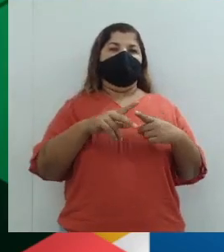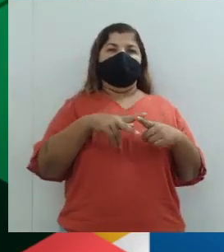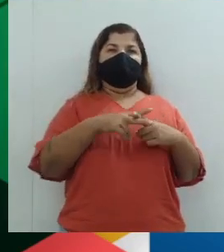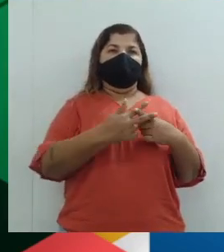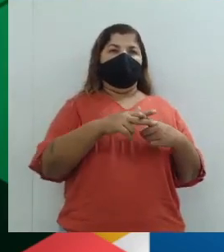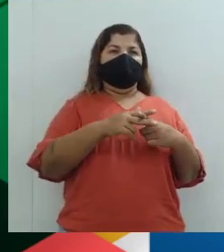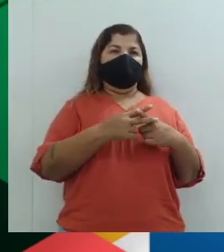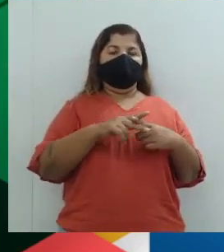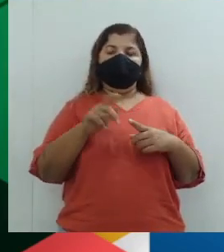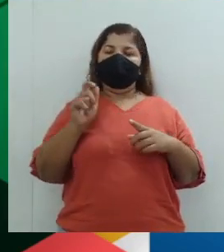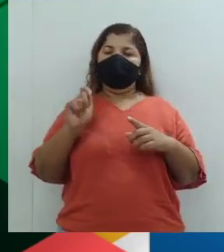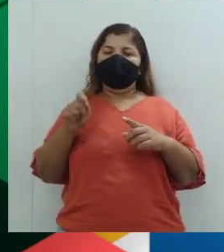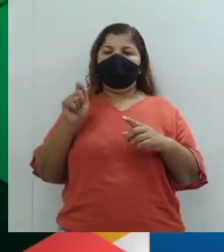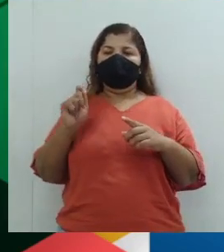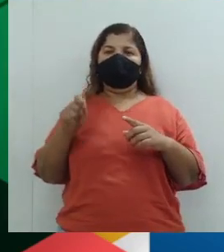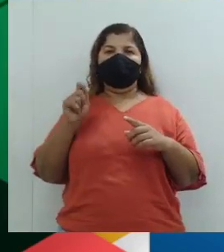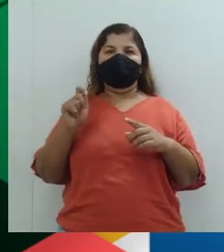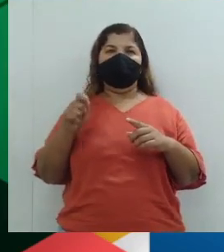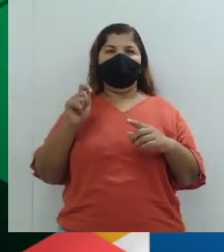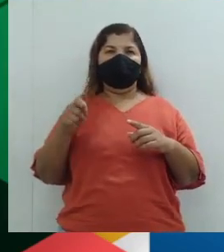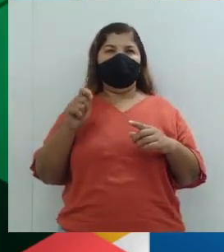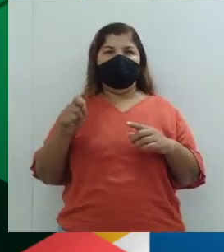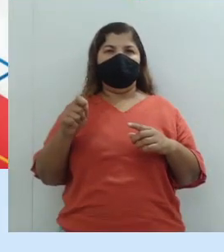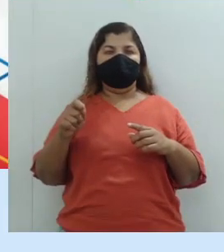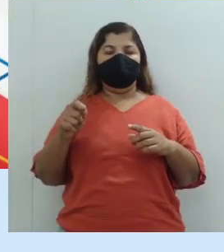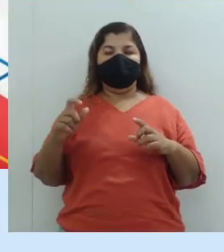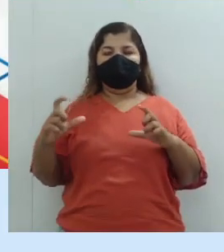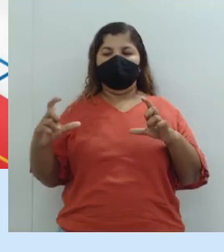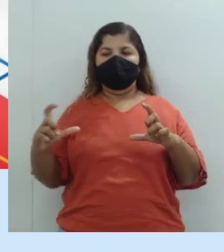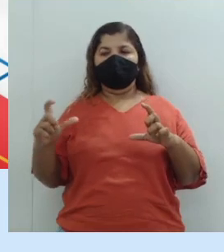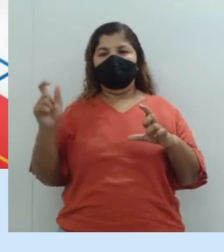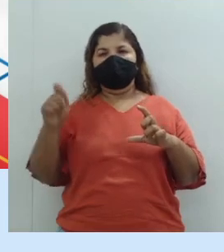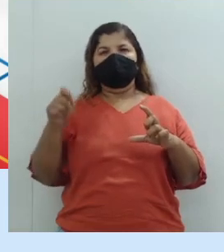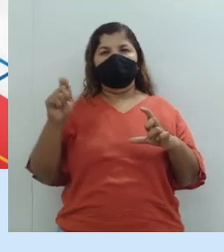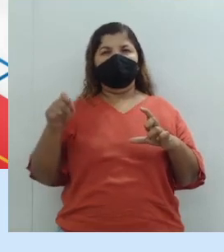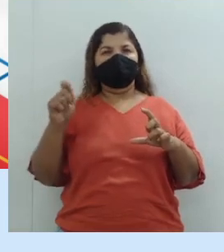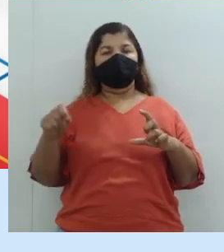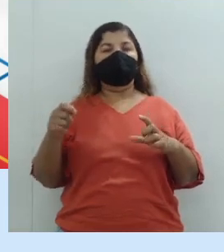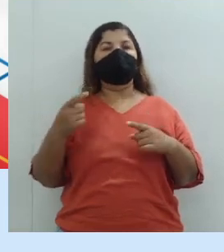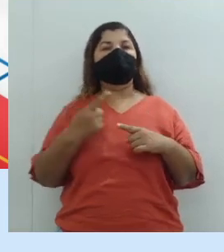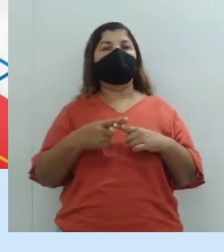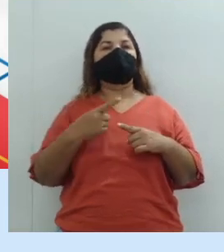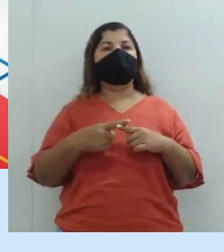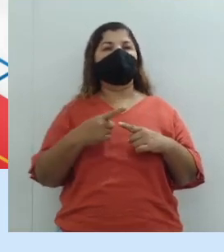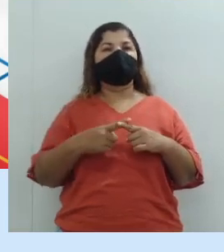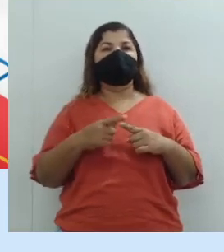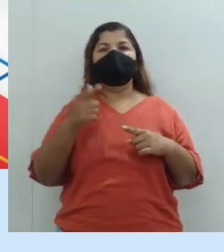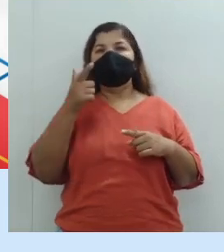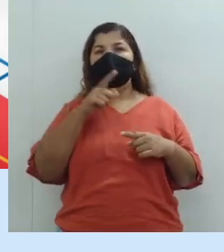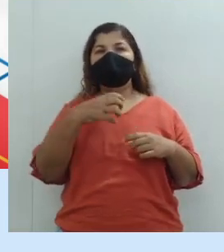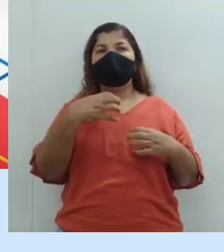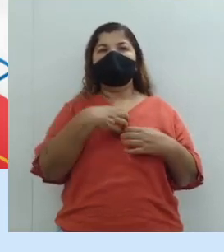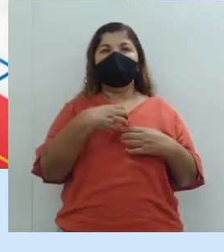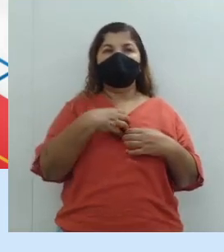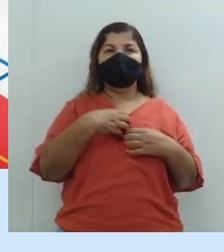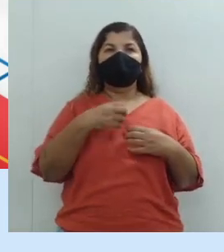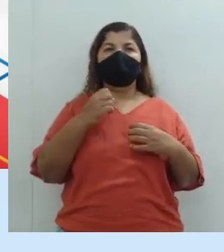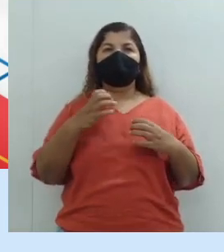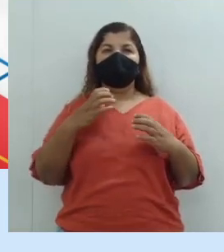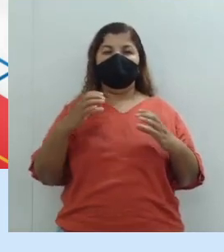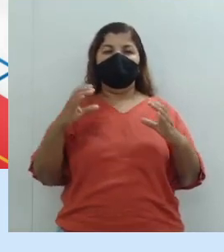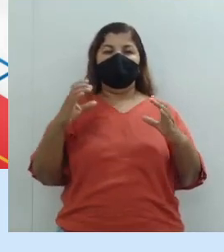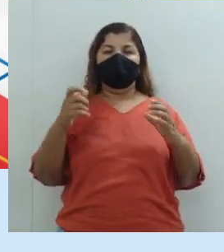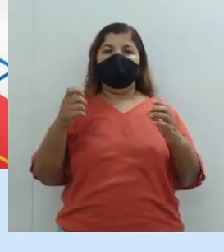um martelo e eles começam a bater ali em cima do pneu. Por que eles fazem isso? Eles já conseguem sentir se o pneu está calibrado ou